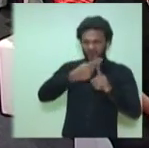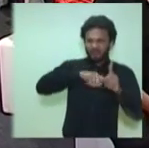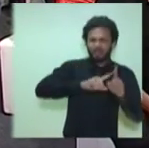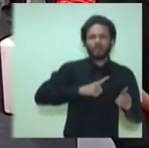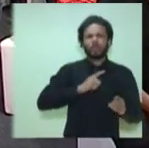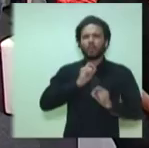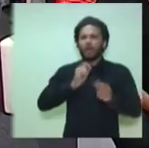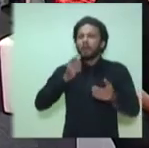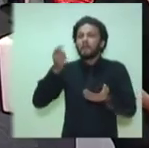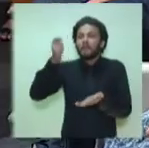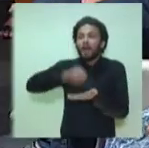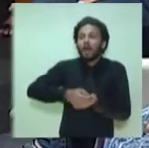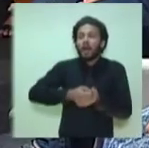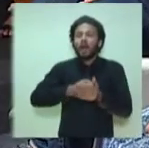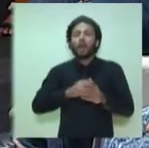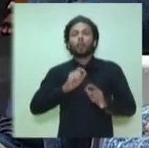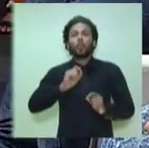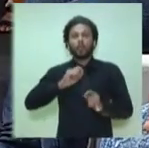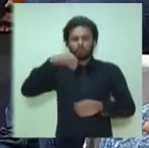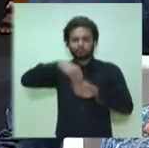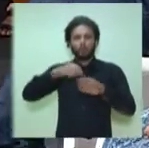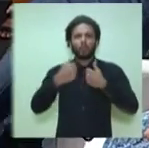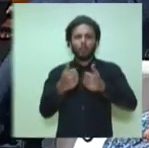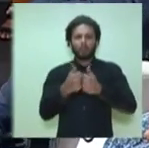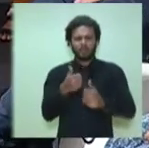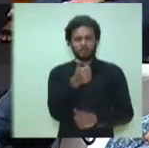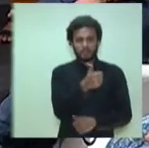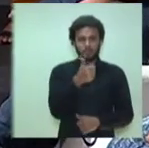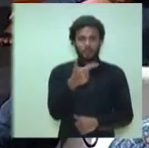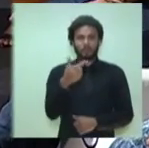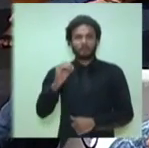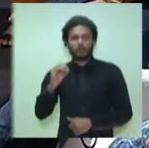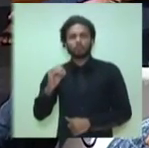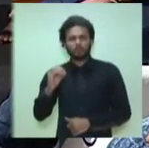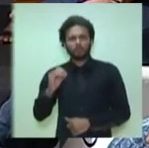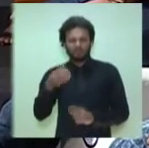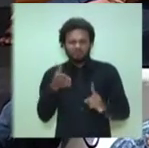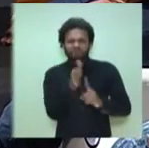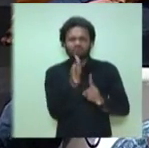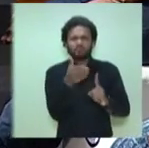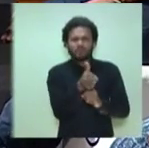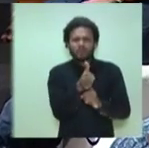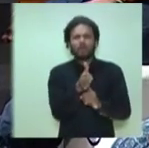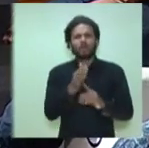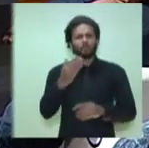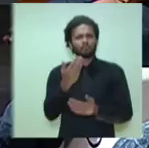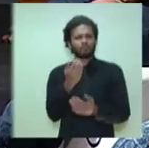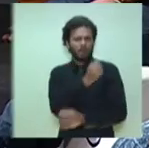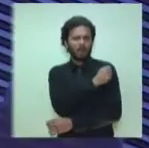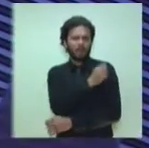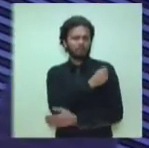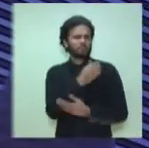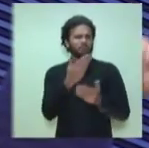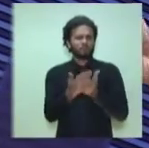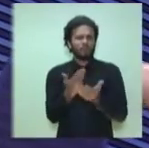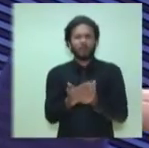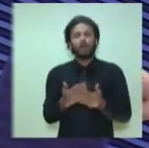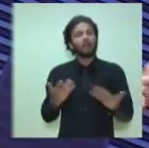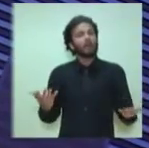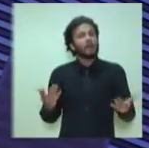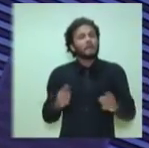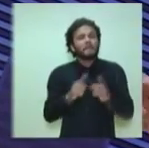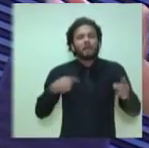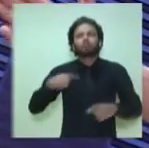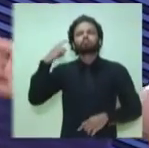meia passagem paga na catraca. Tinha 120 passes, que era um número razoável para o atendimento. Eu penso que nós temos que estudar caso a